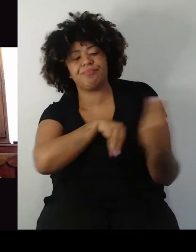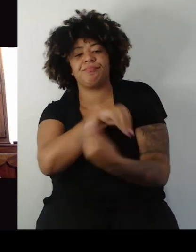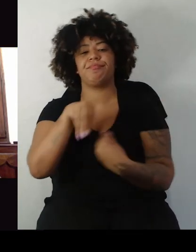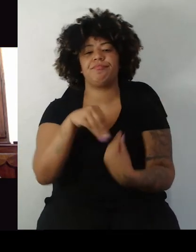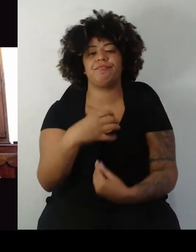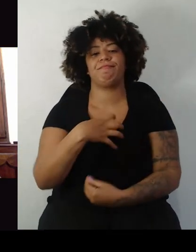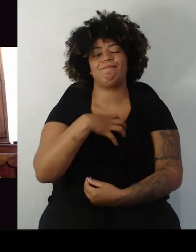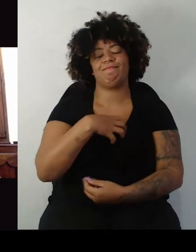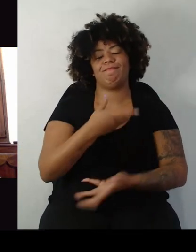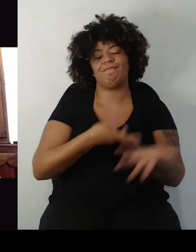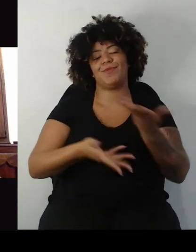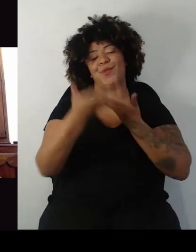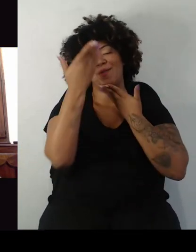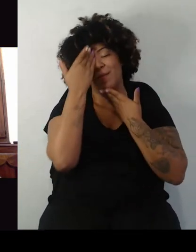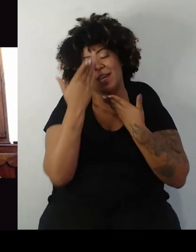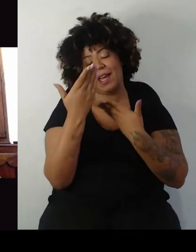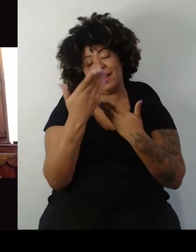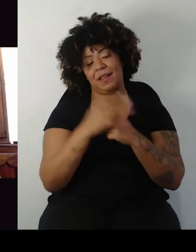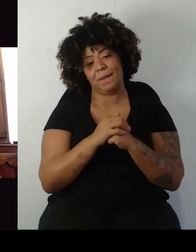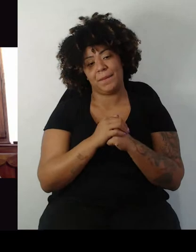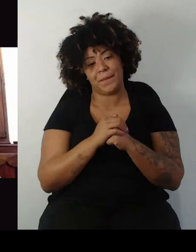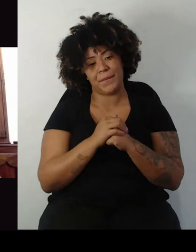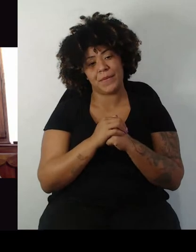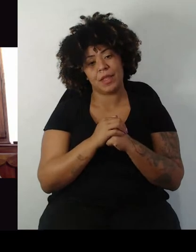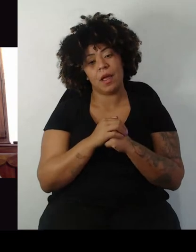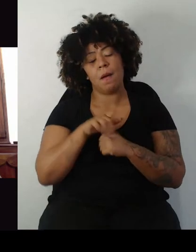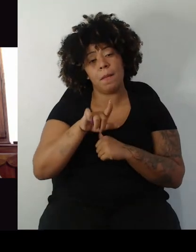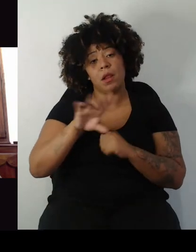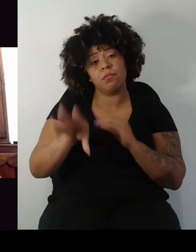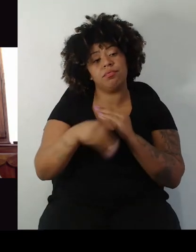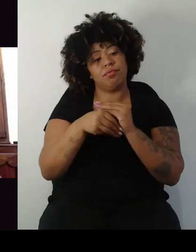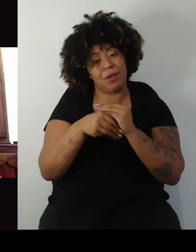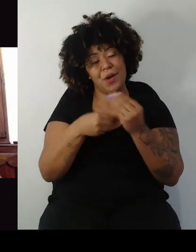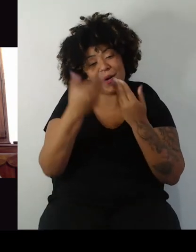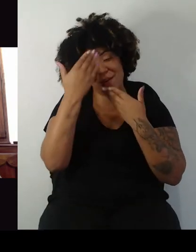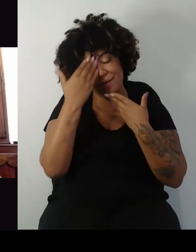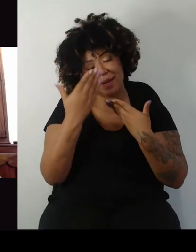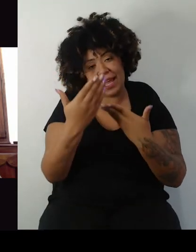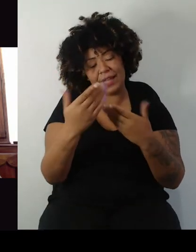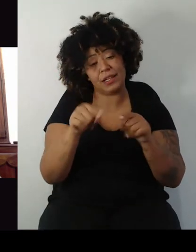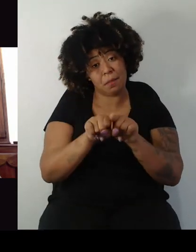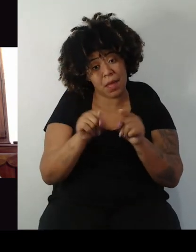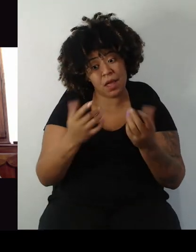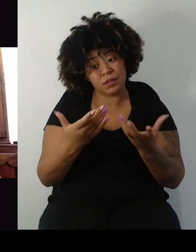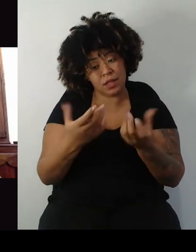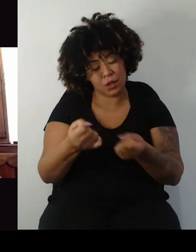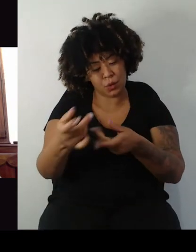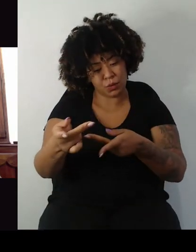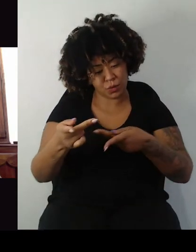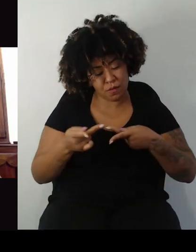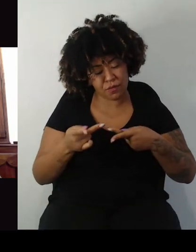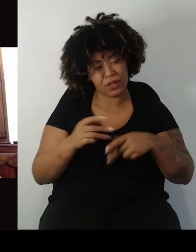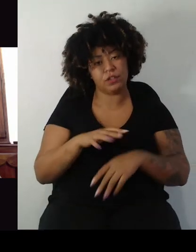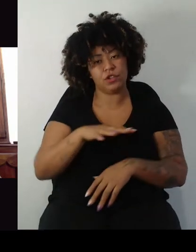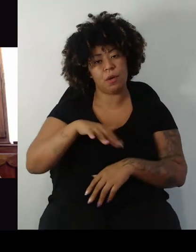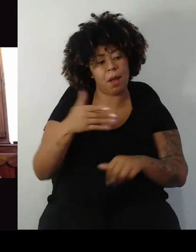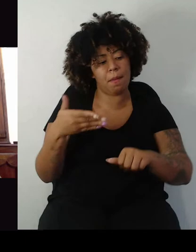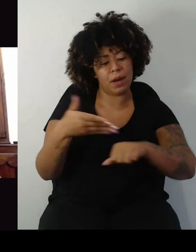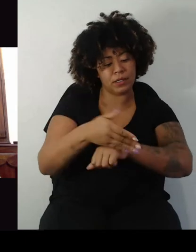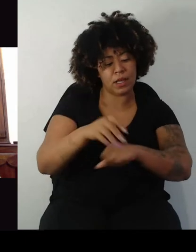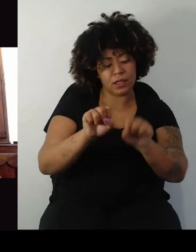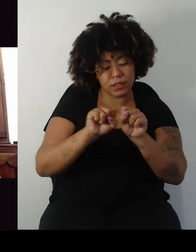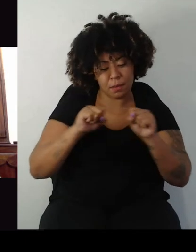muito obrigada pelas suas contribuições é por aceitar o nosso convite né para participar desse